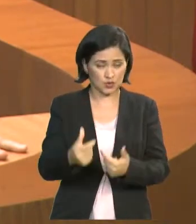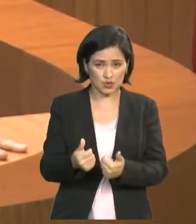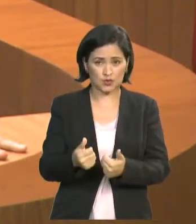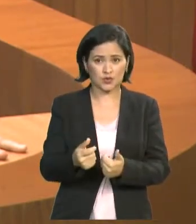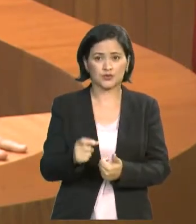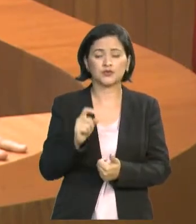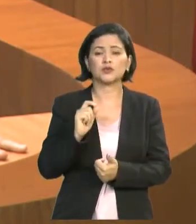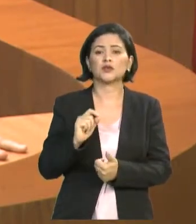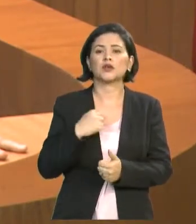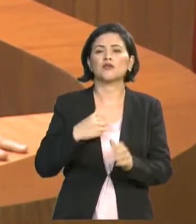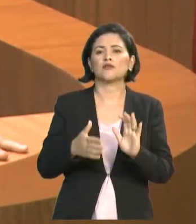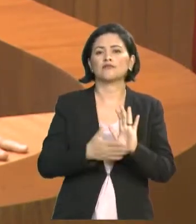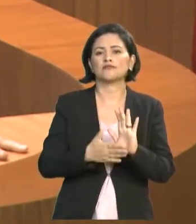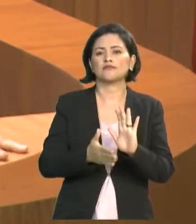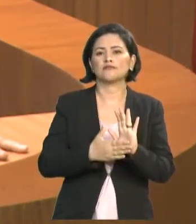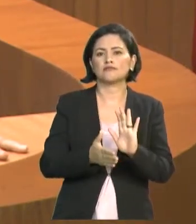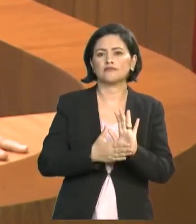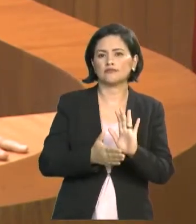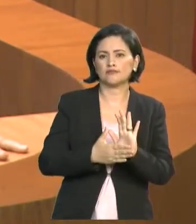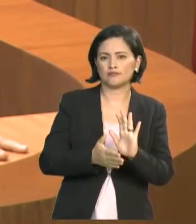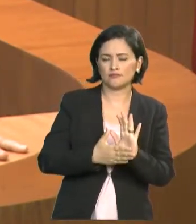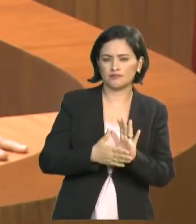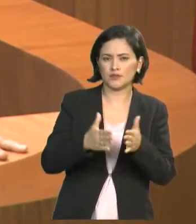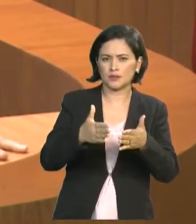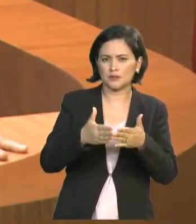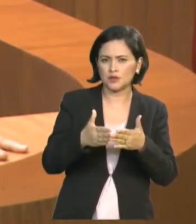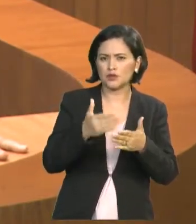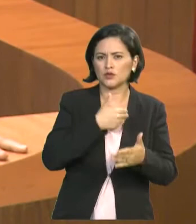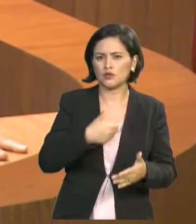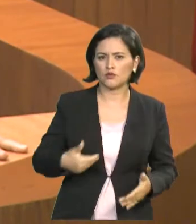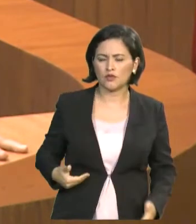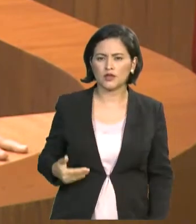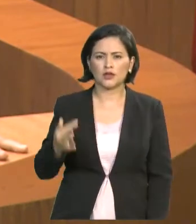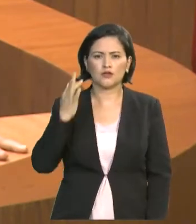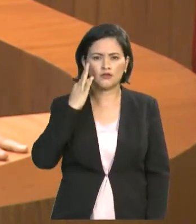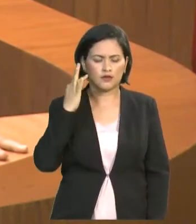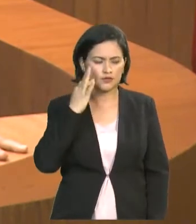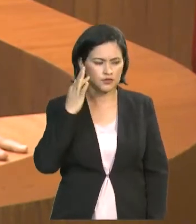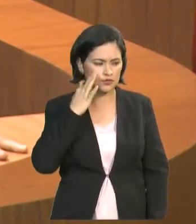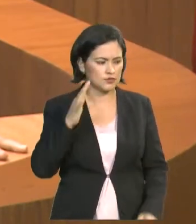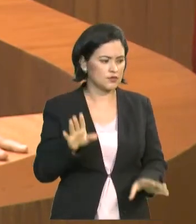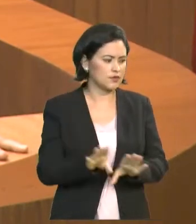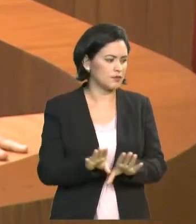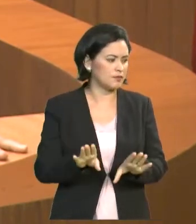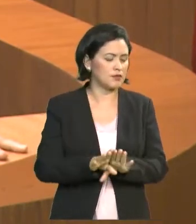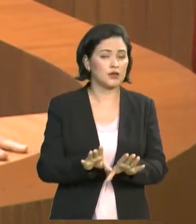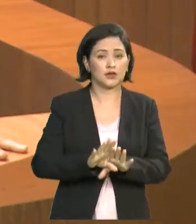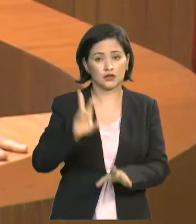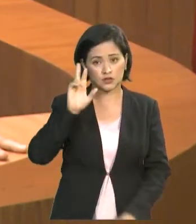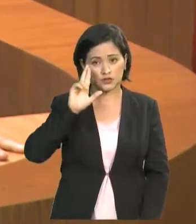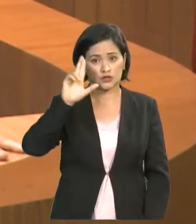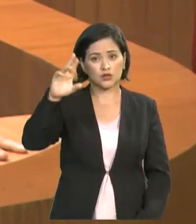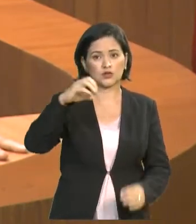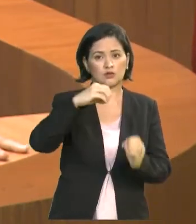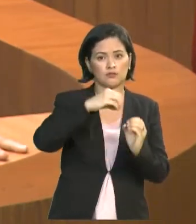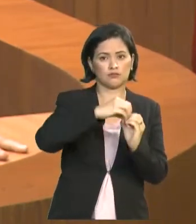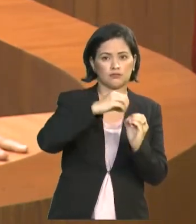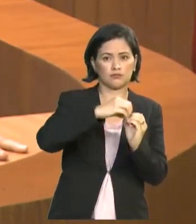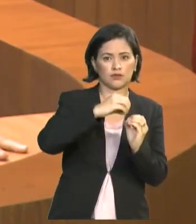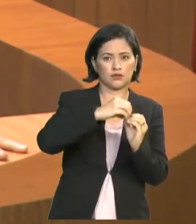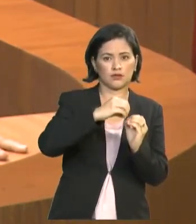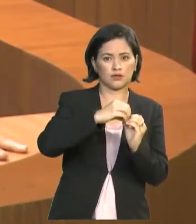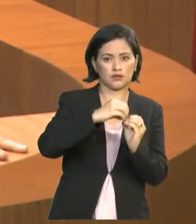indicação solicitando ao governador Flávio Dino e ao diretor do DETRAN, Francisco